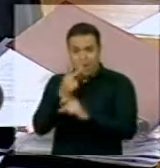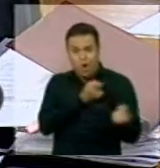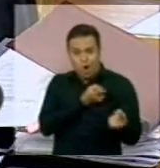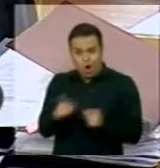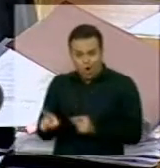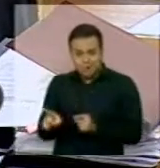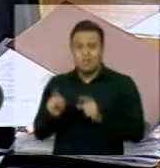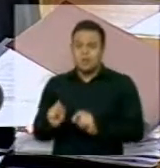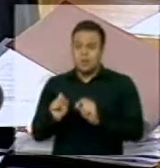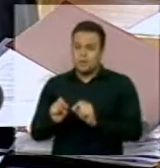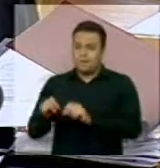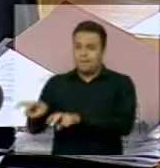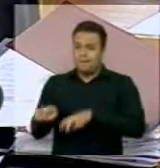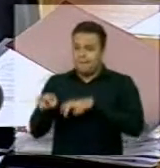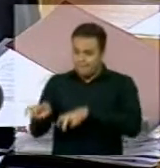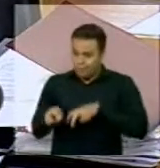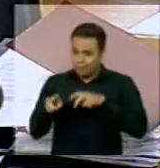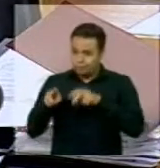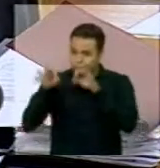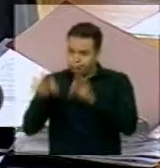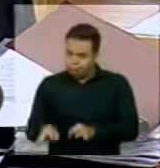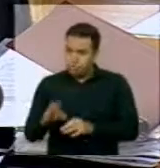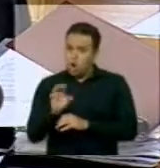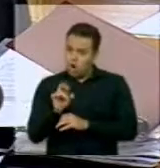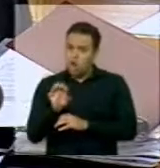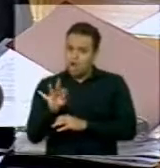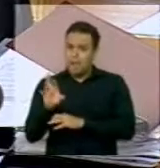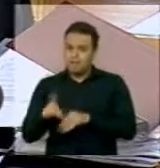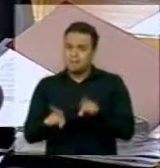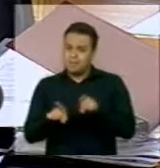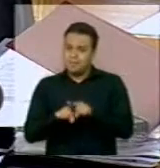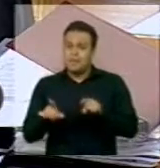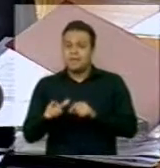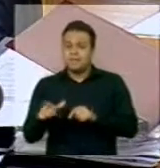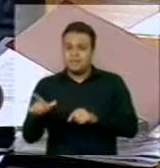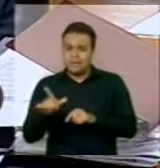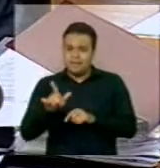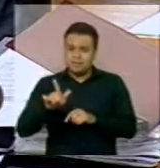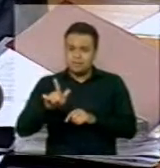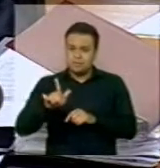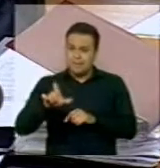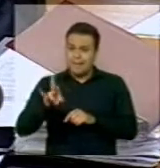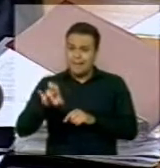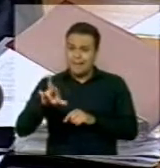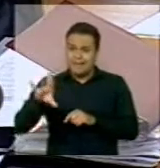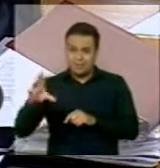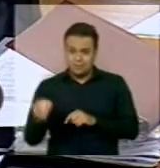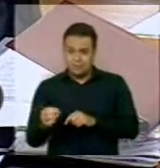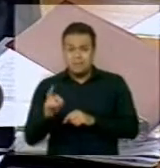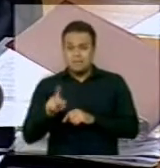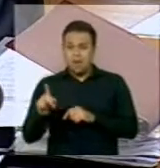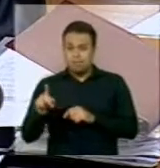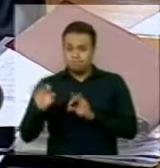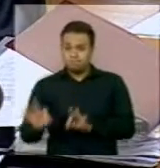lado... os agricultores corretos também e aqueles grileiros não corretos, porque nós estamos dando o mesmo